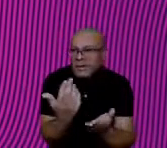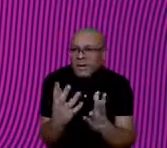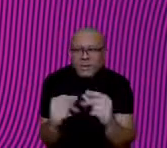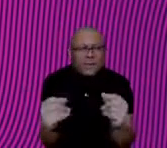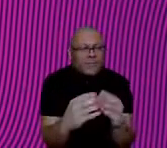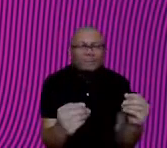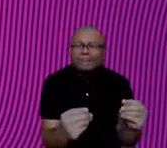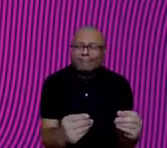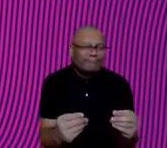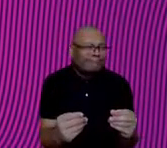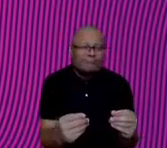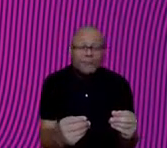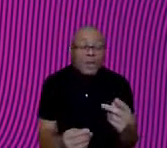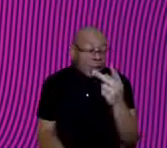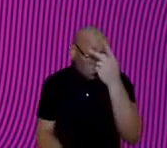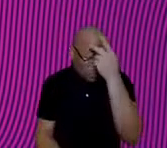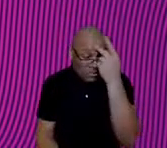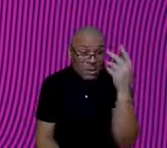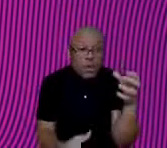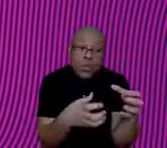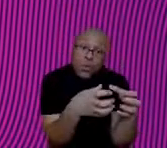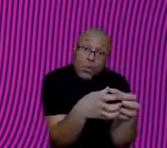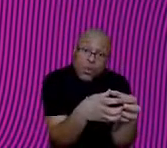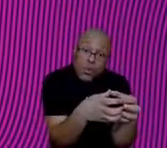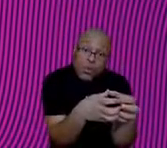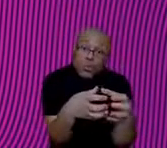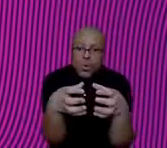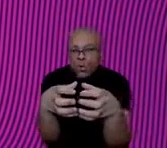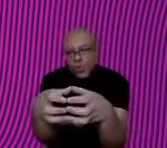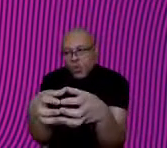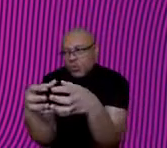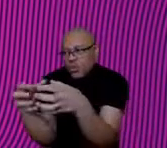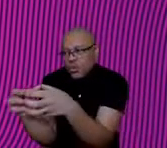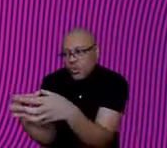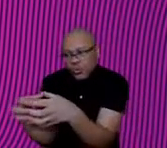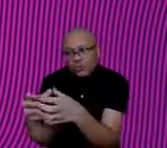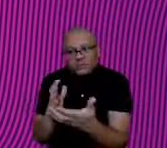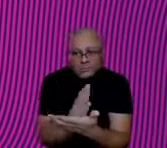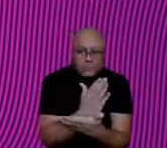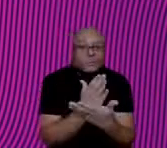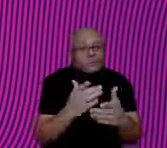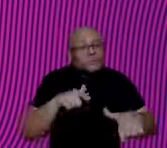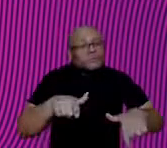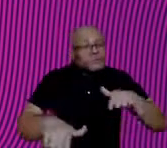para um subtipo, talvez, lá na frente, para o outro vai ser, e é assim que tem se trabalhado nos congressos.